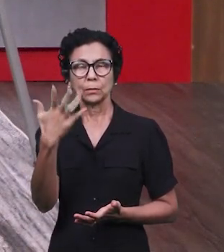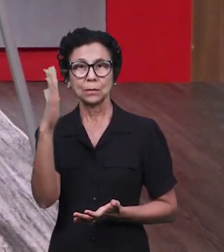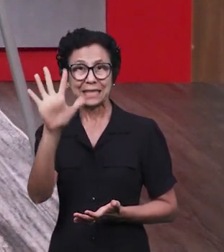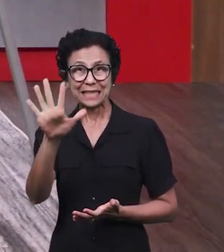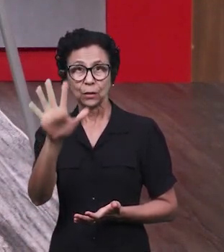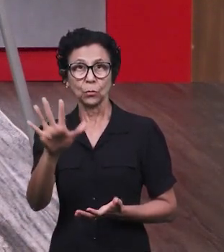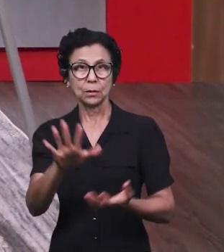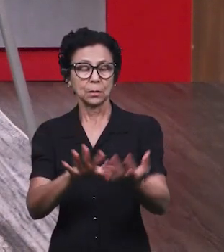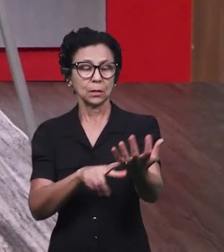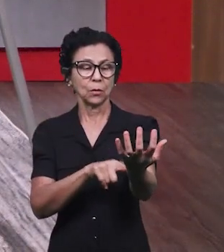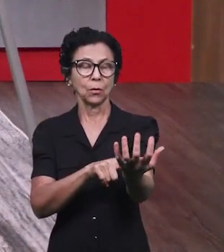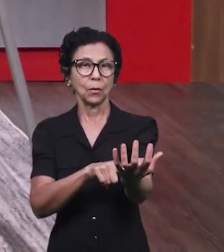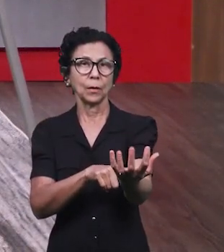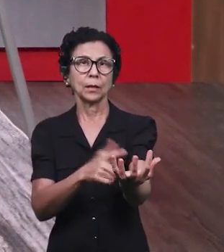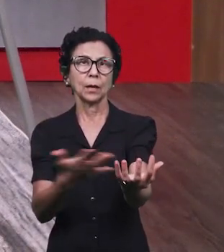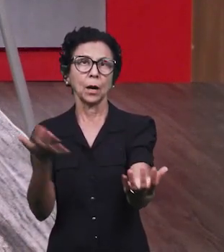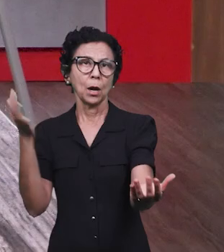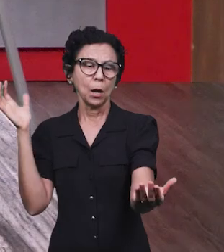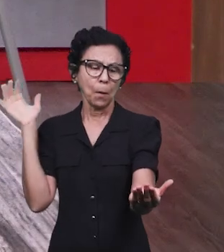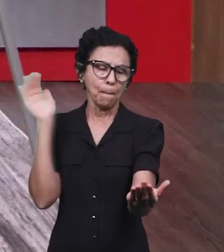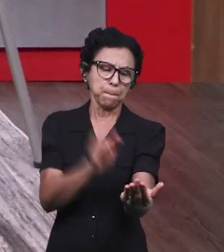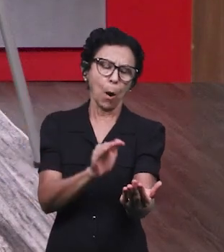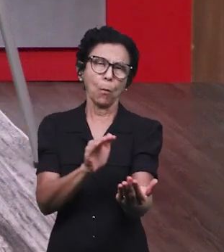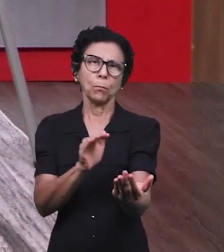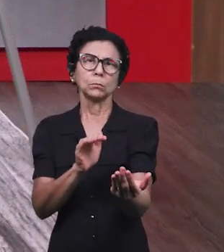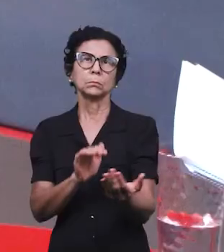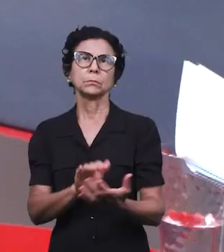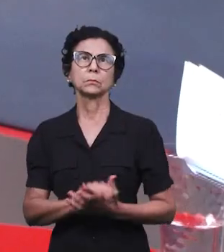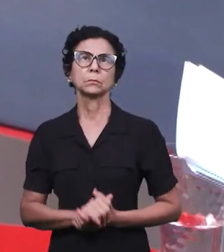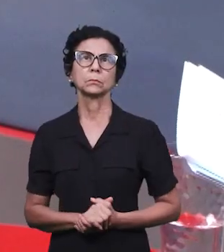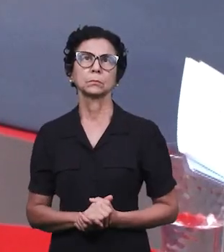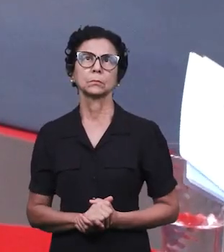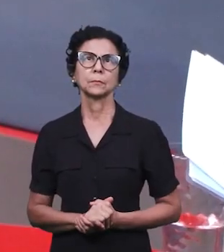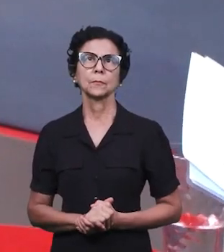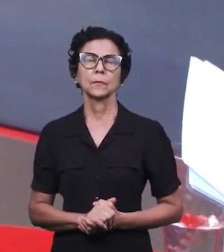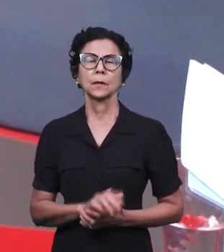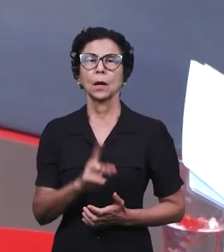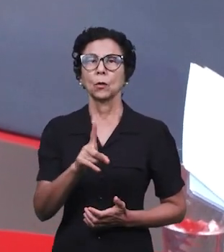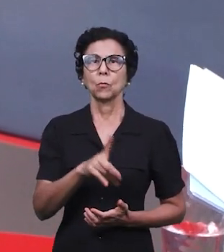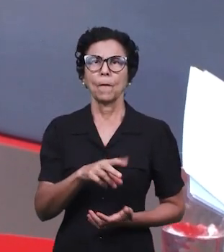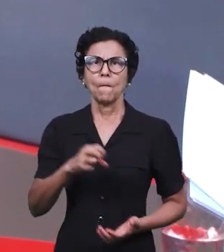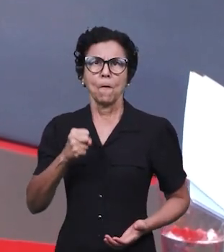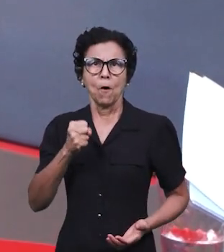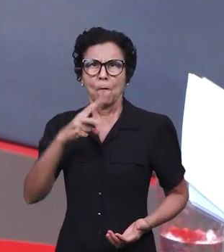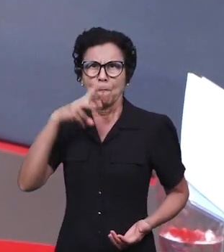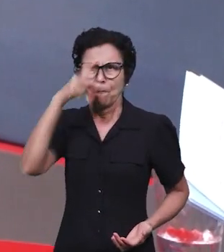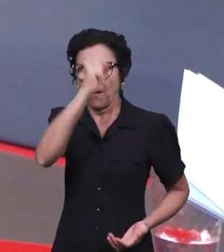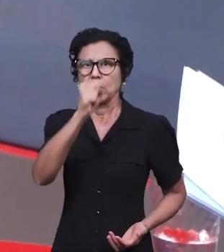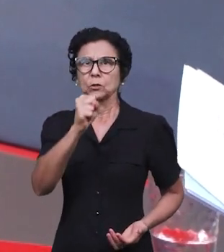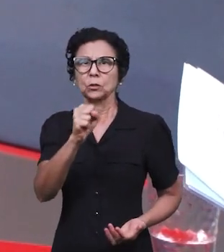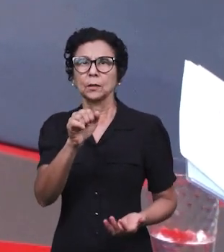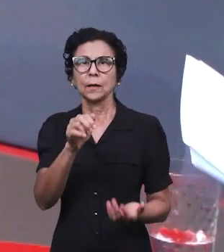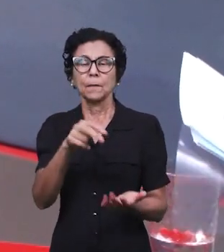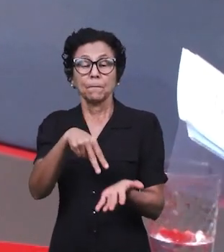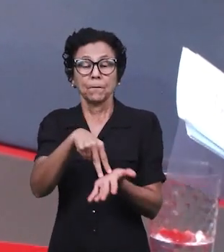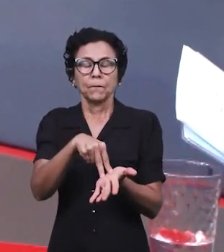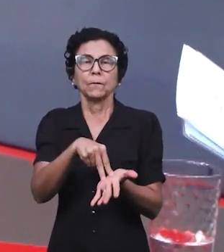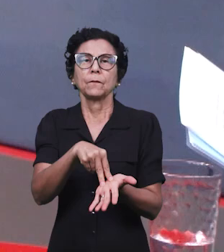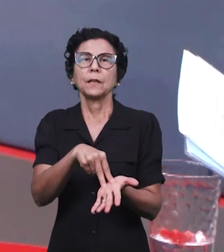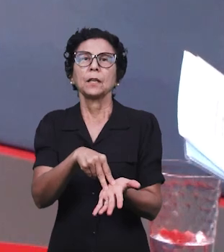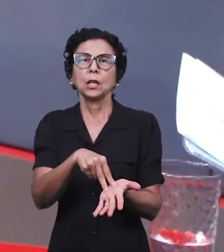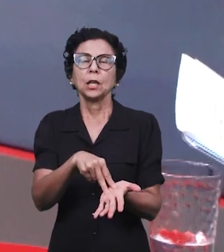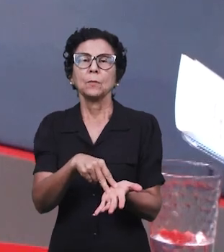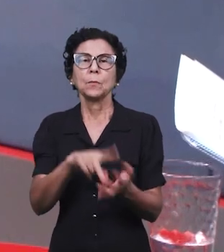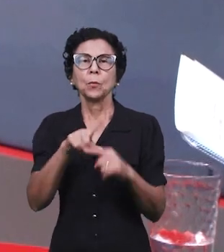escápula. Você vai dar 5 tapas e não é bater com força, mas é com firmeza, para que aquele objeto